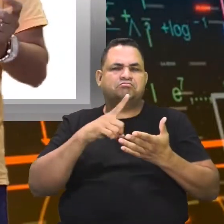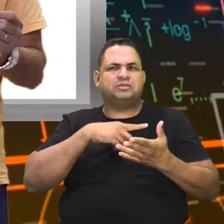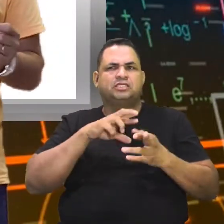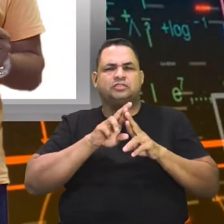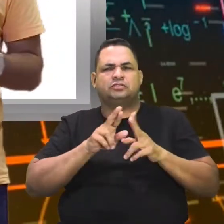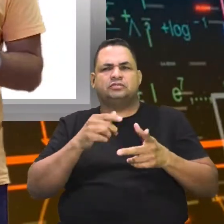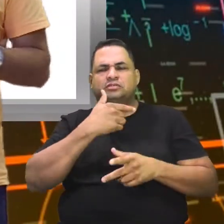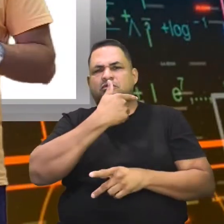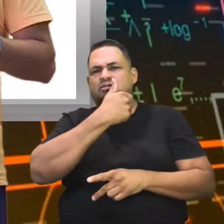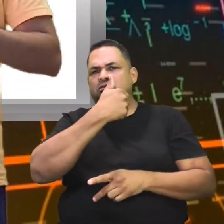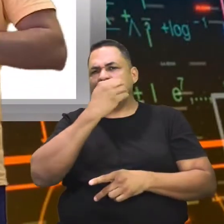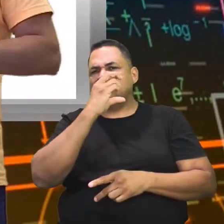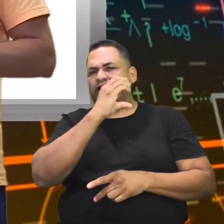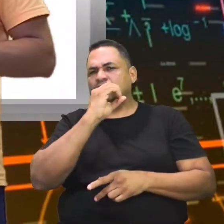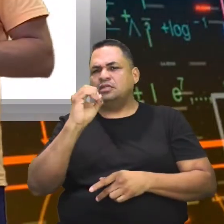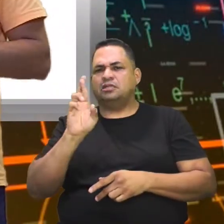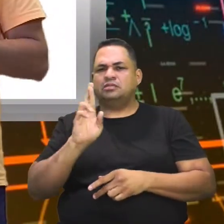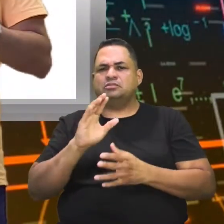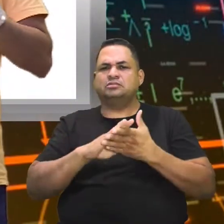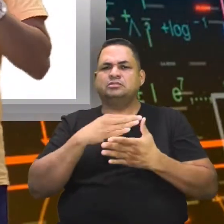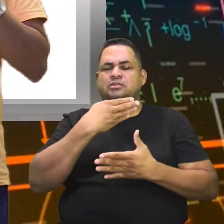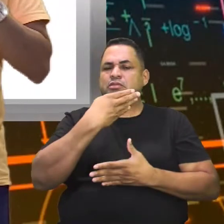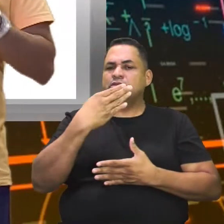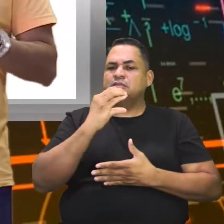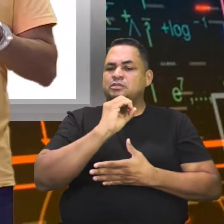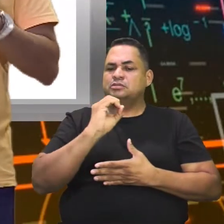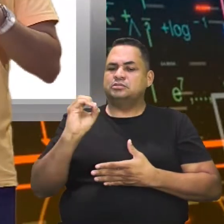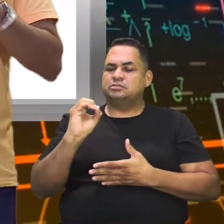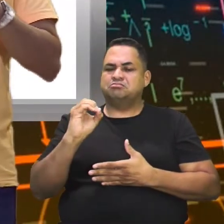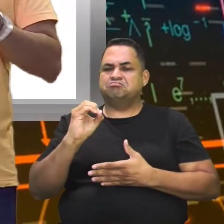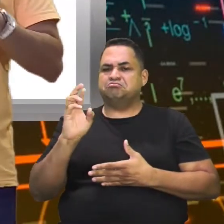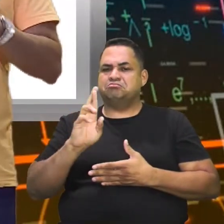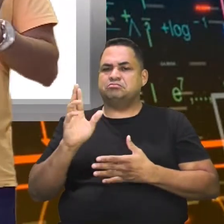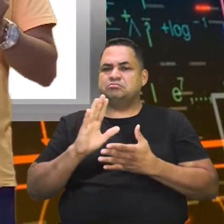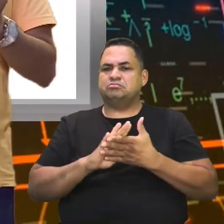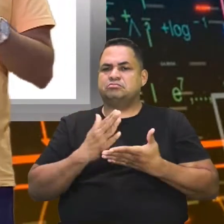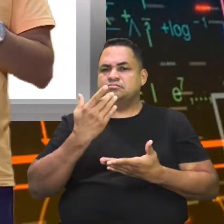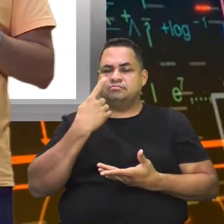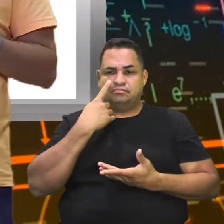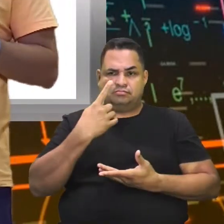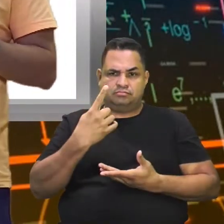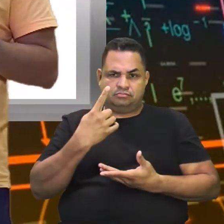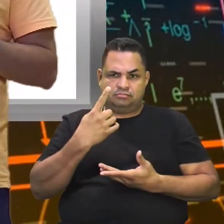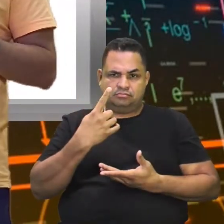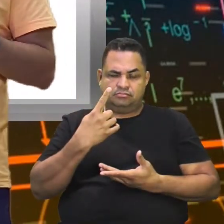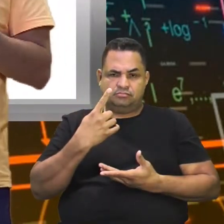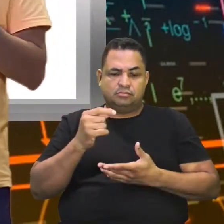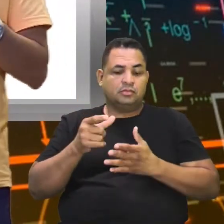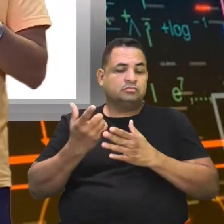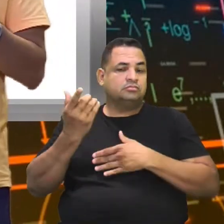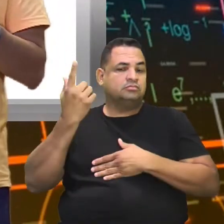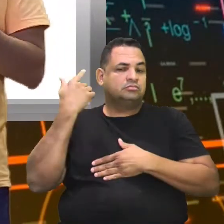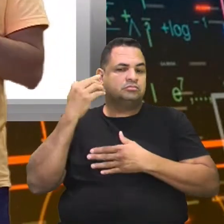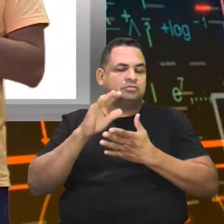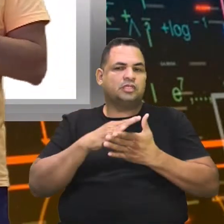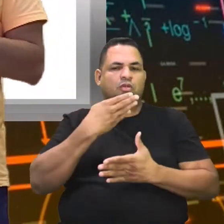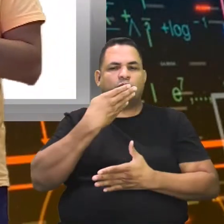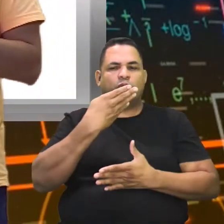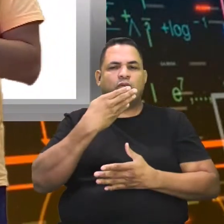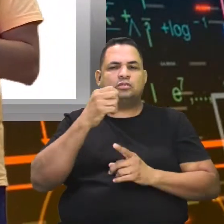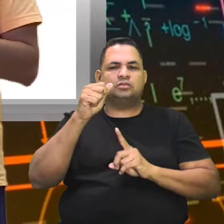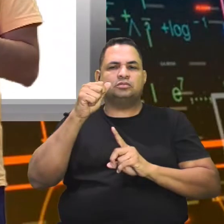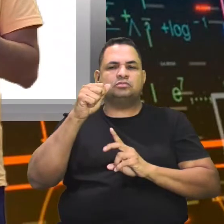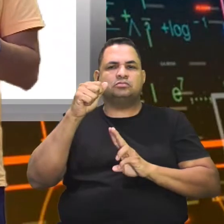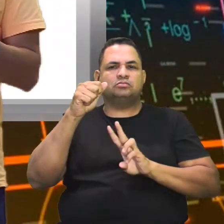de R$500, né, R$400. Aqui, olha, é bem notável, porque lá no outro, em 4 meses,